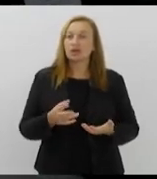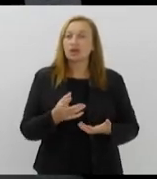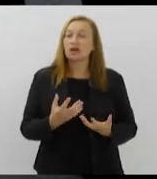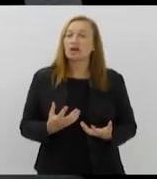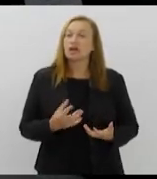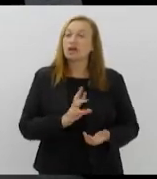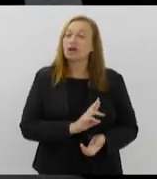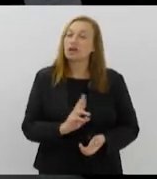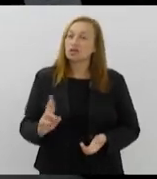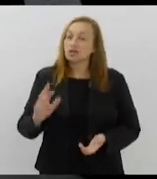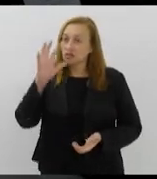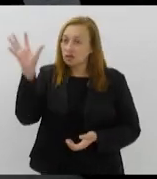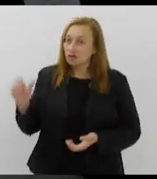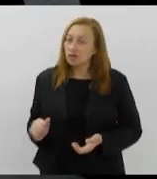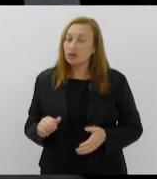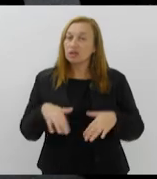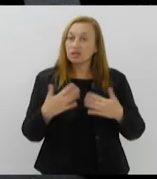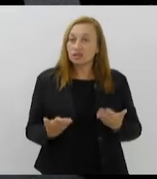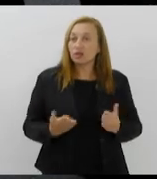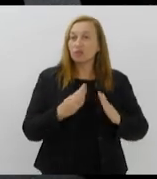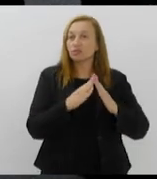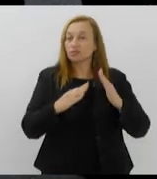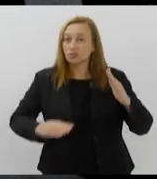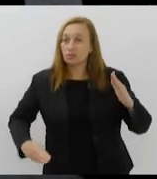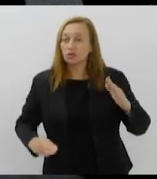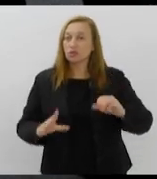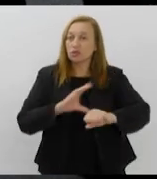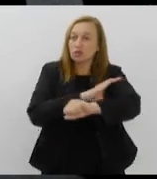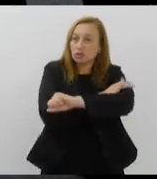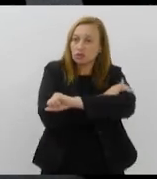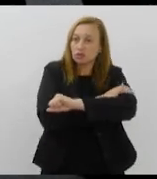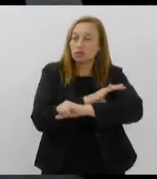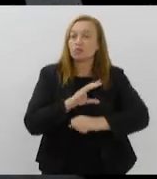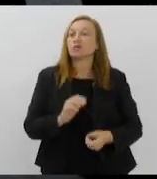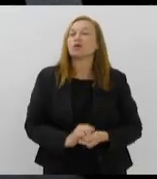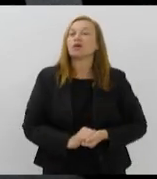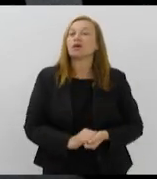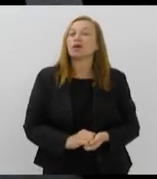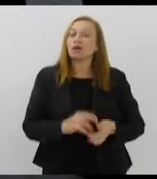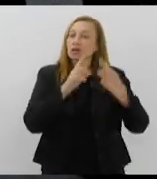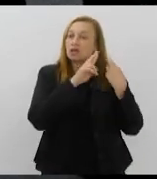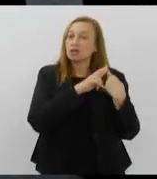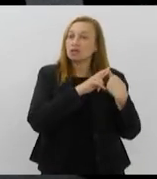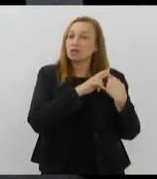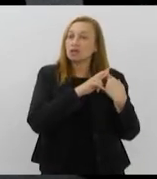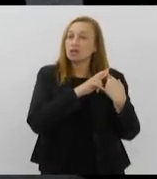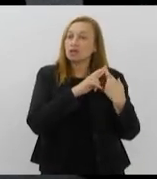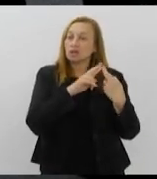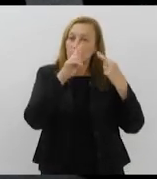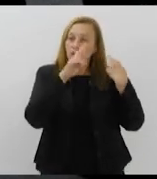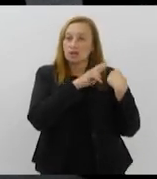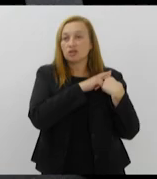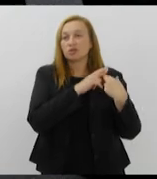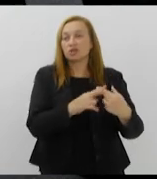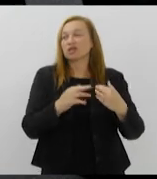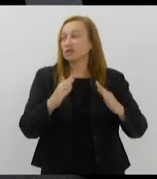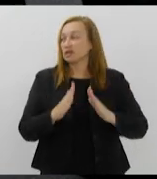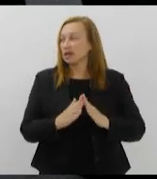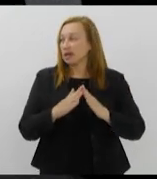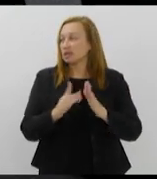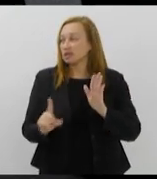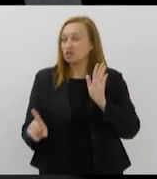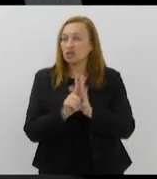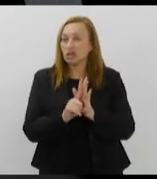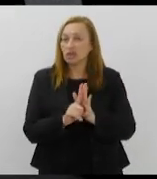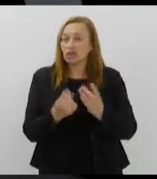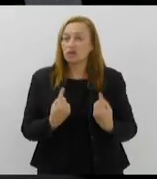pública num terreiro de Mãe Meninazinha de Oxum demonstra também a responsabilidade dessa Casa Legislativa em combater o